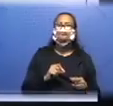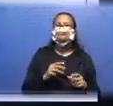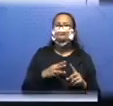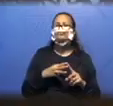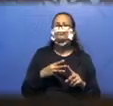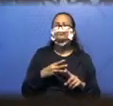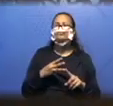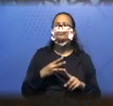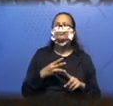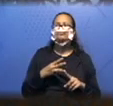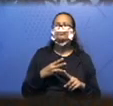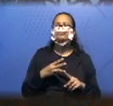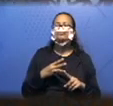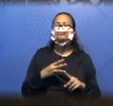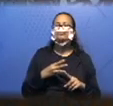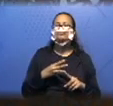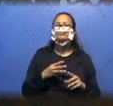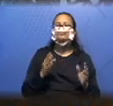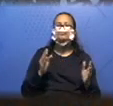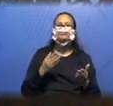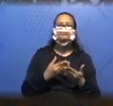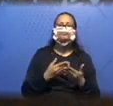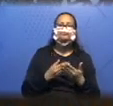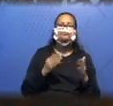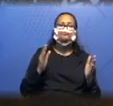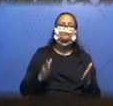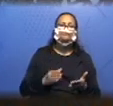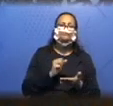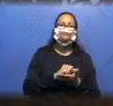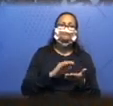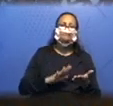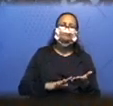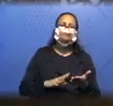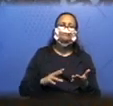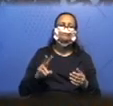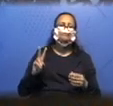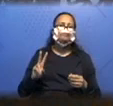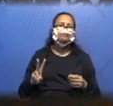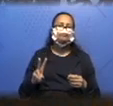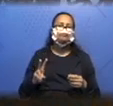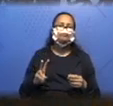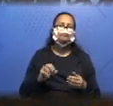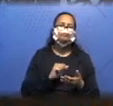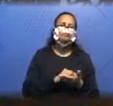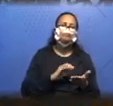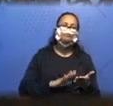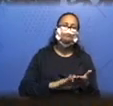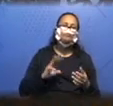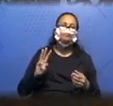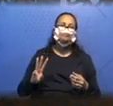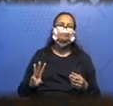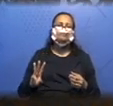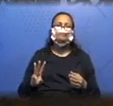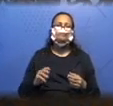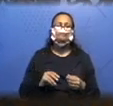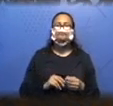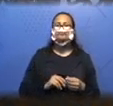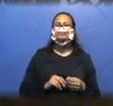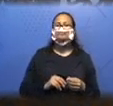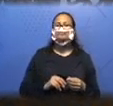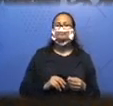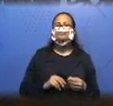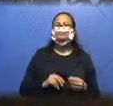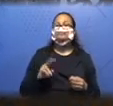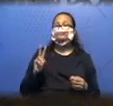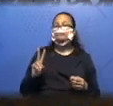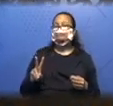exercício e são 3. Então, hoje, na aula de hoje, vocês vão fazer o exercício 2 e o exercício 3.